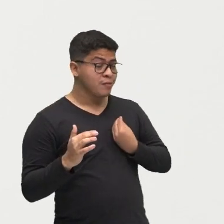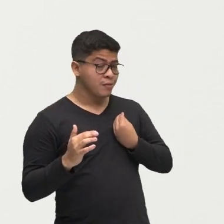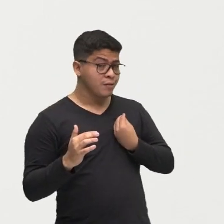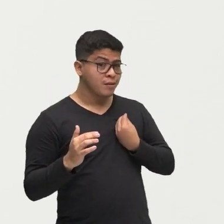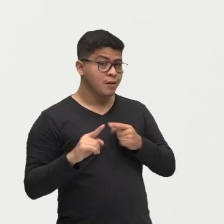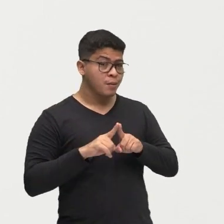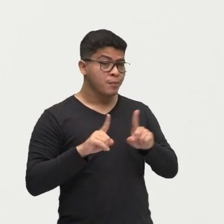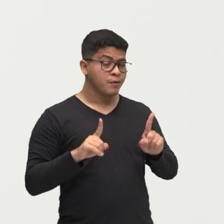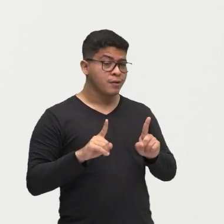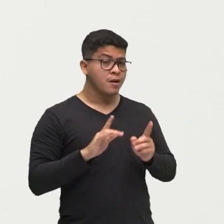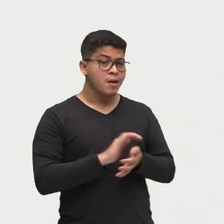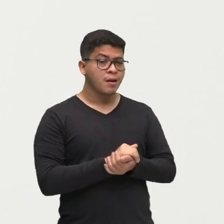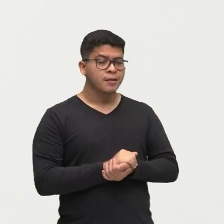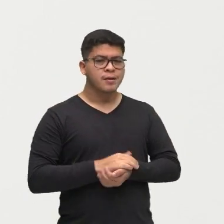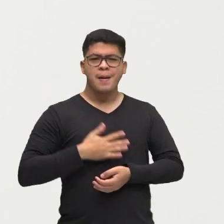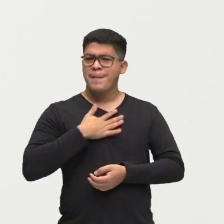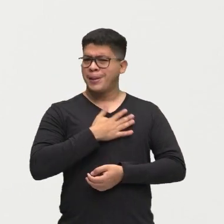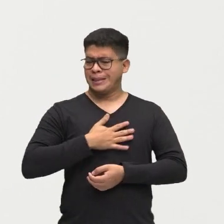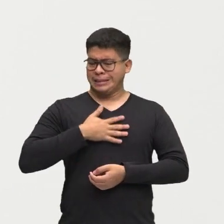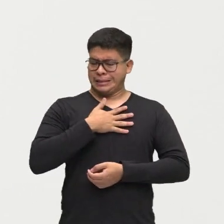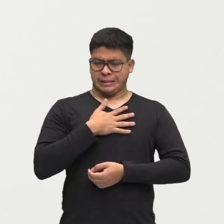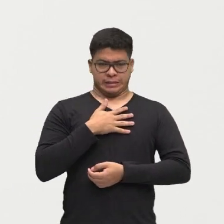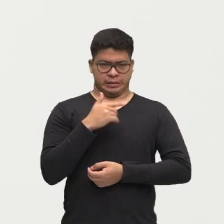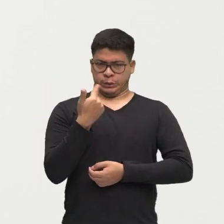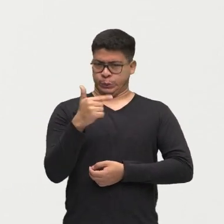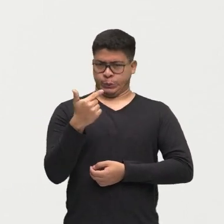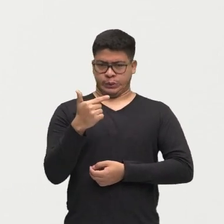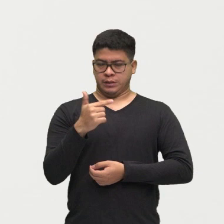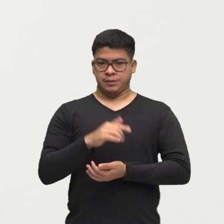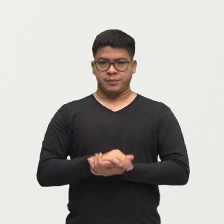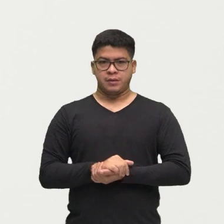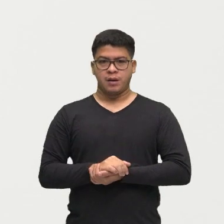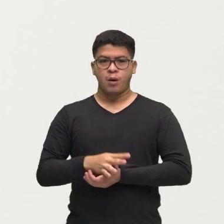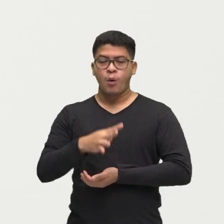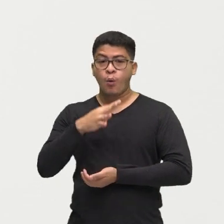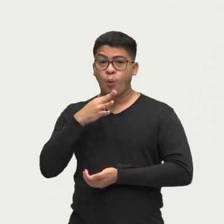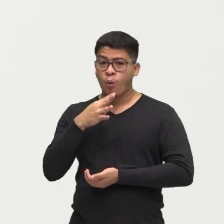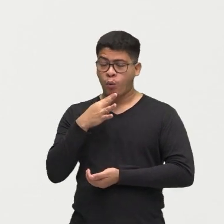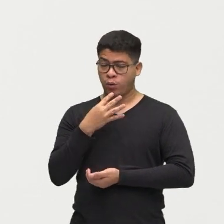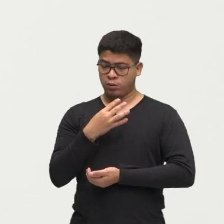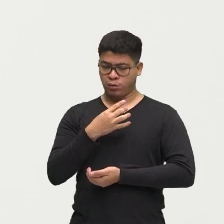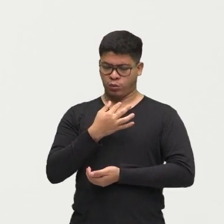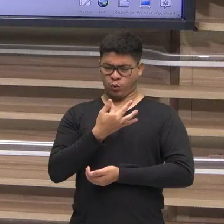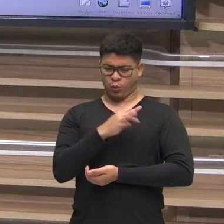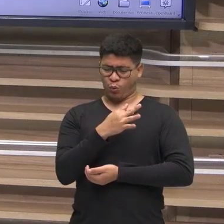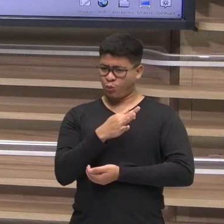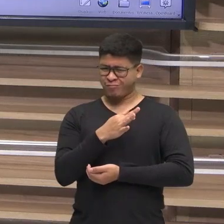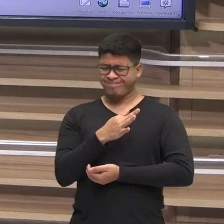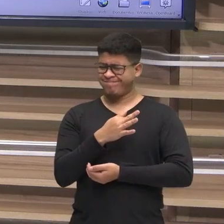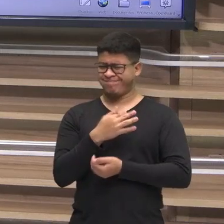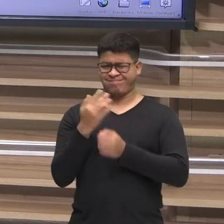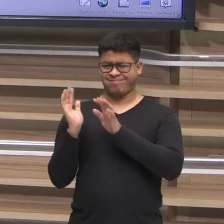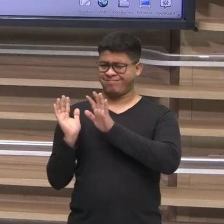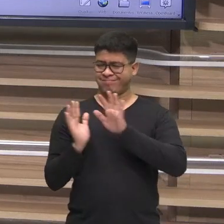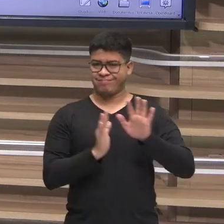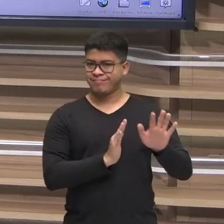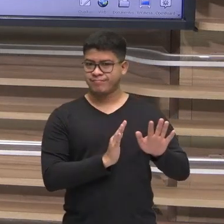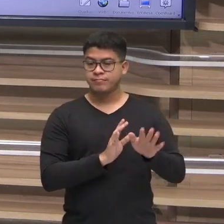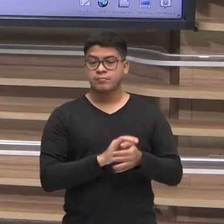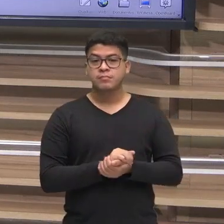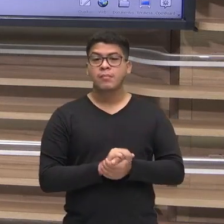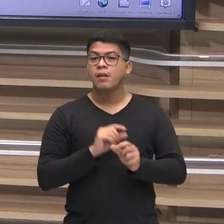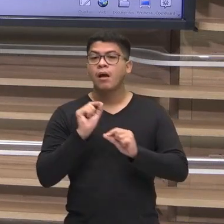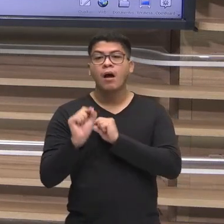mas vivia. Prazer não sabia o que era, mas dor não conhecia. Então, gente, isso confirma para a gente que o eu lírico prefere o quê?